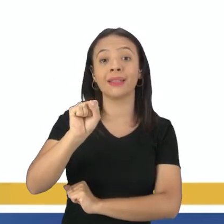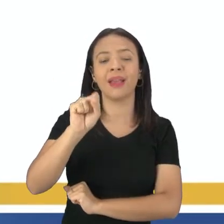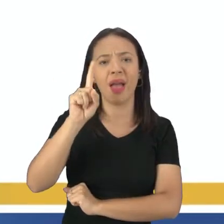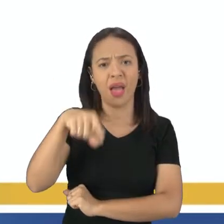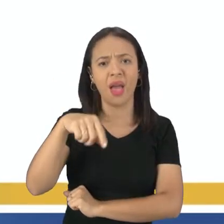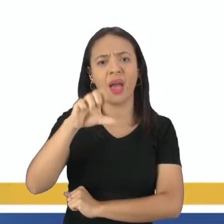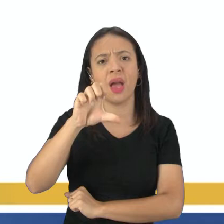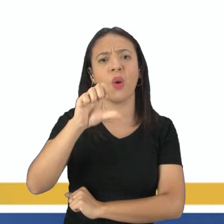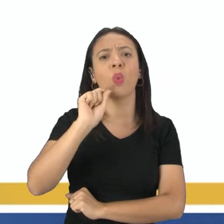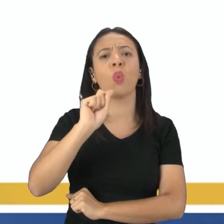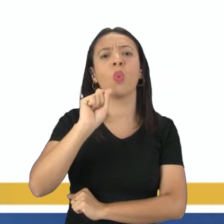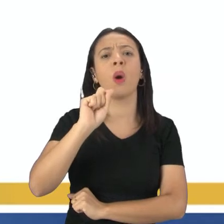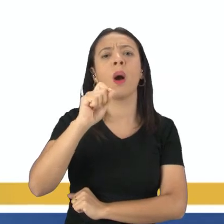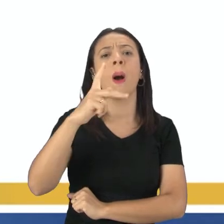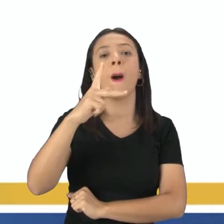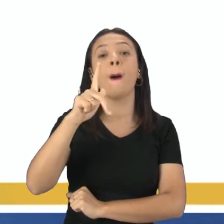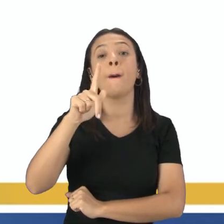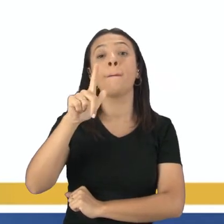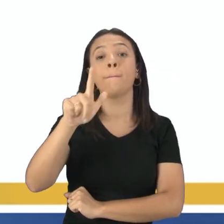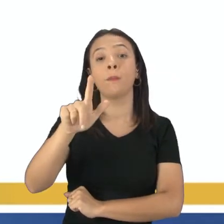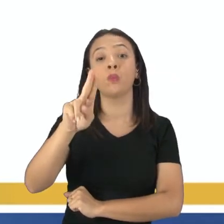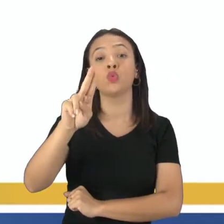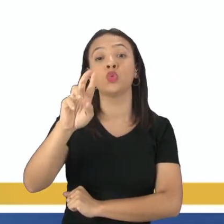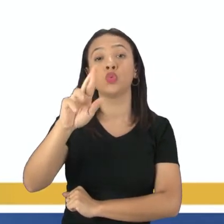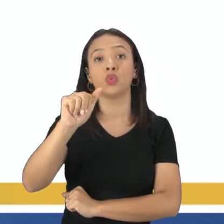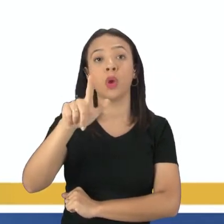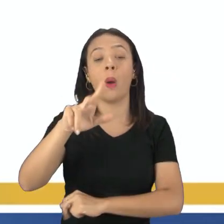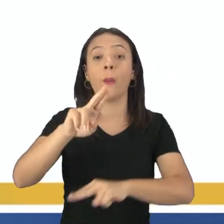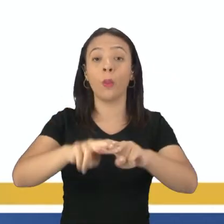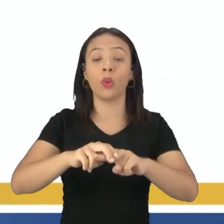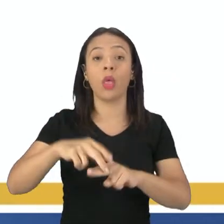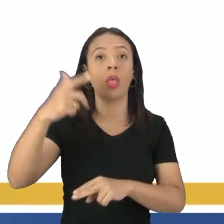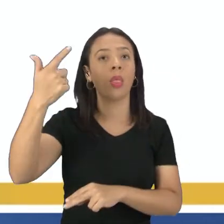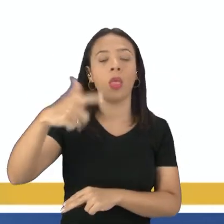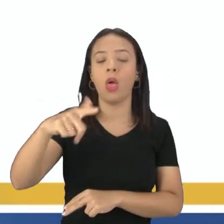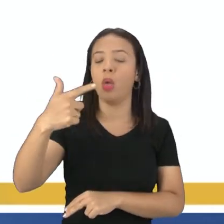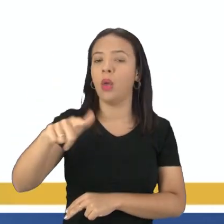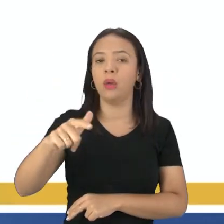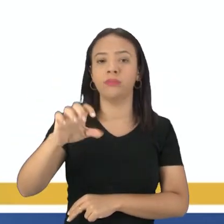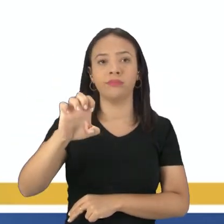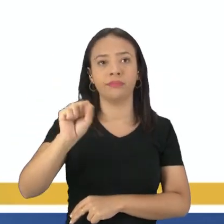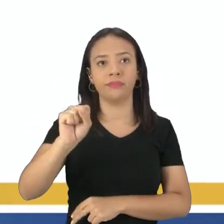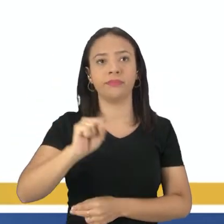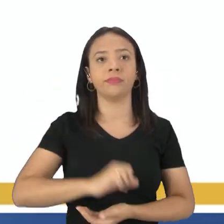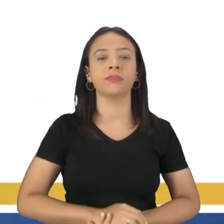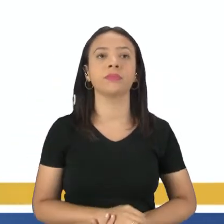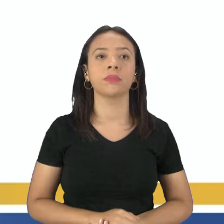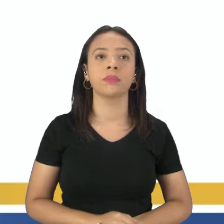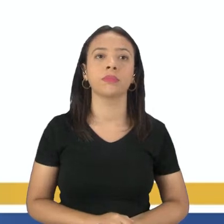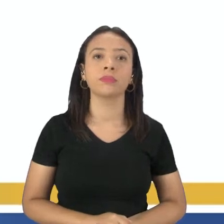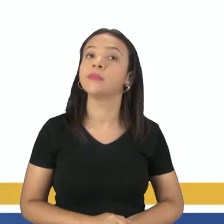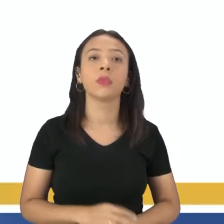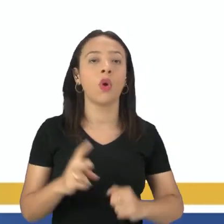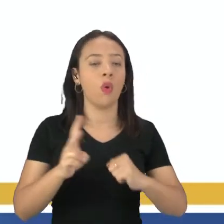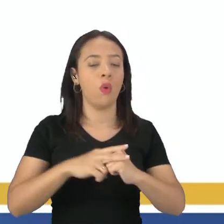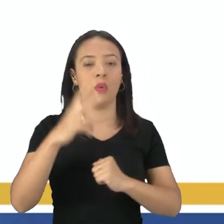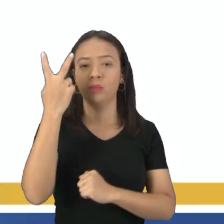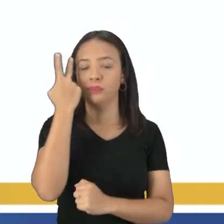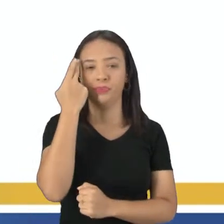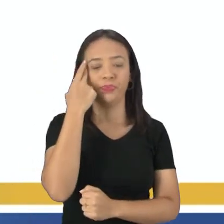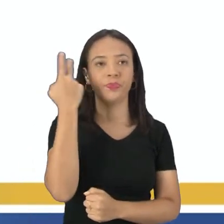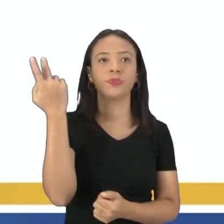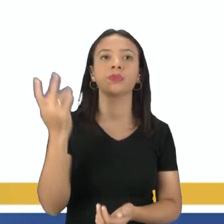do plural. Então, nesse caso aí, ó, não leva o ES, tá bom? Fica o verbo